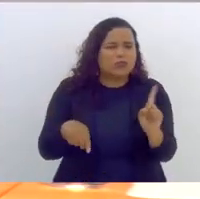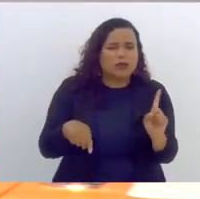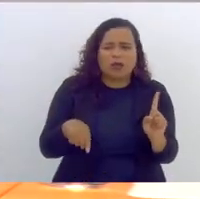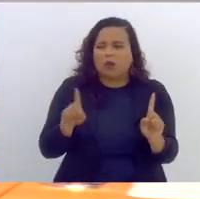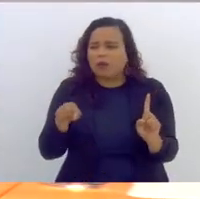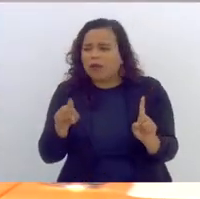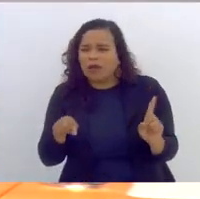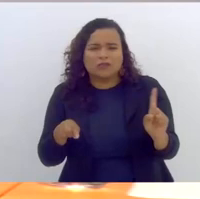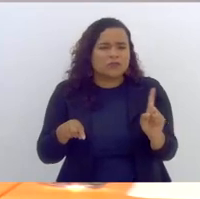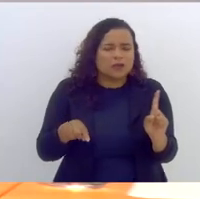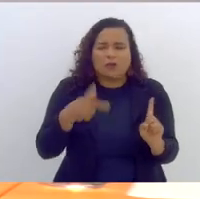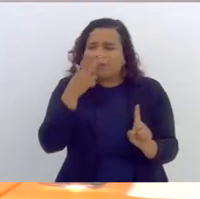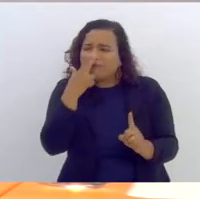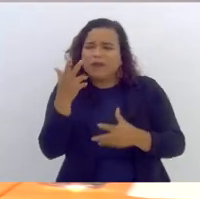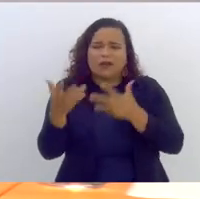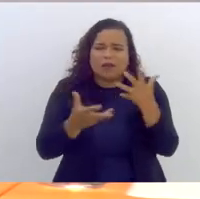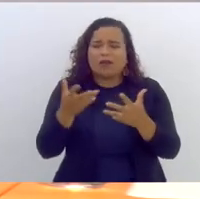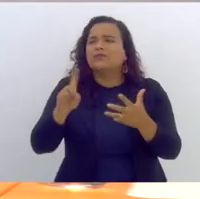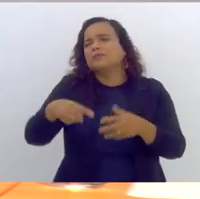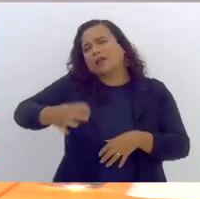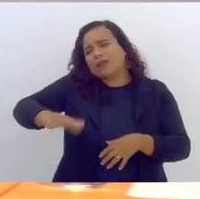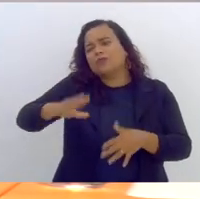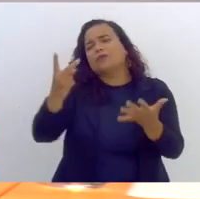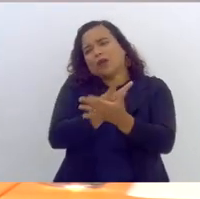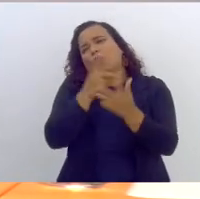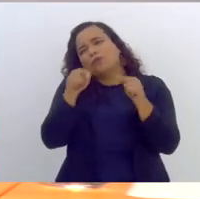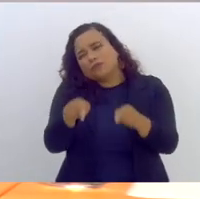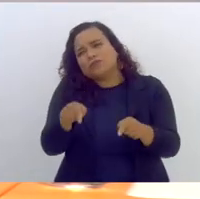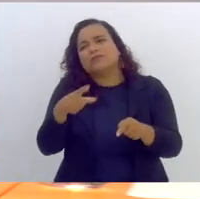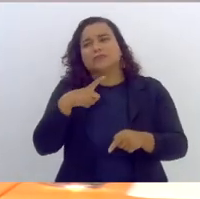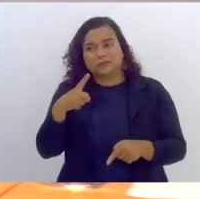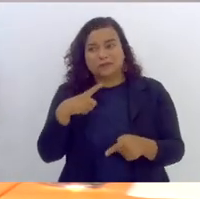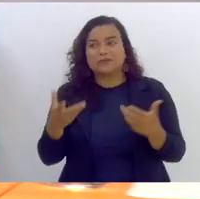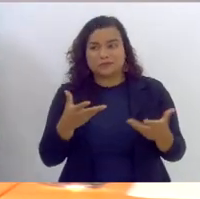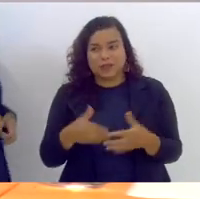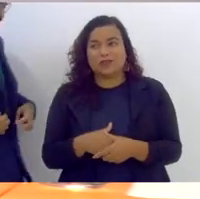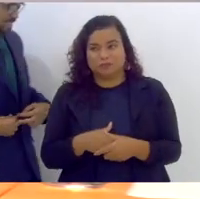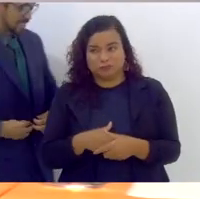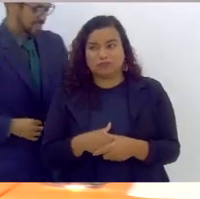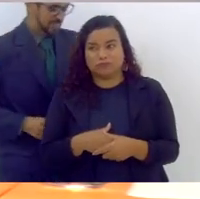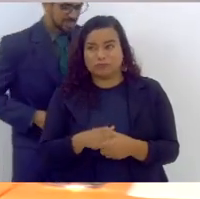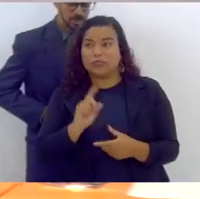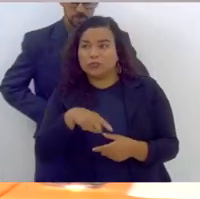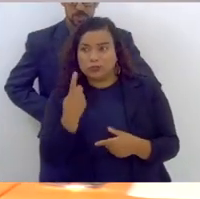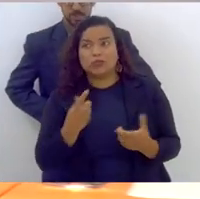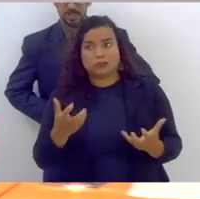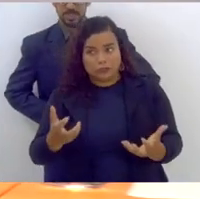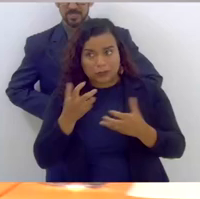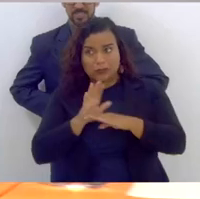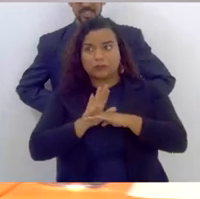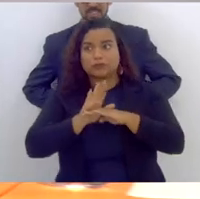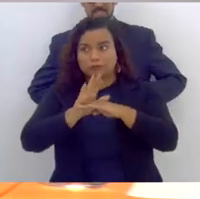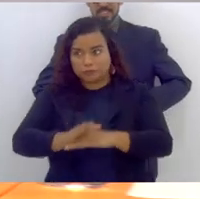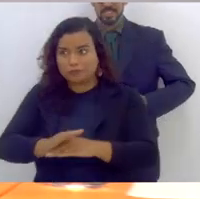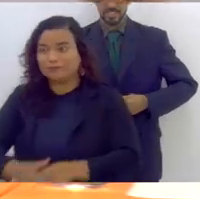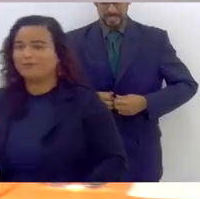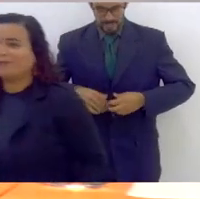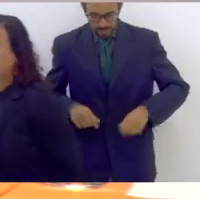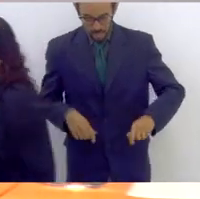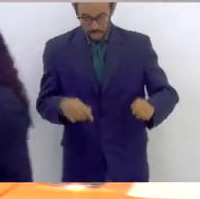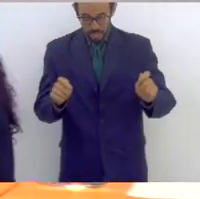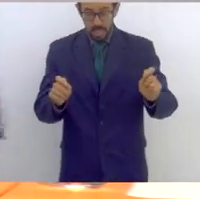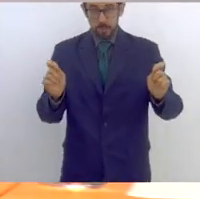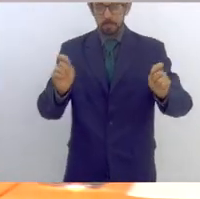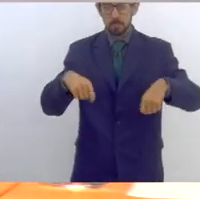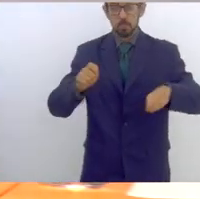gato mas é um porco então assim é mais ou menos o que acontece nós queremos ajudá-los nós Já poderíamos ter